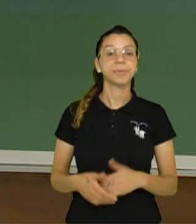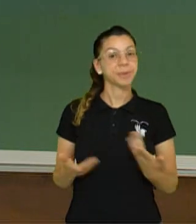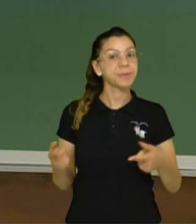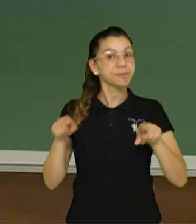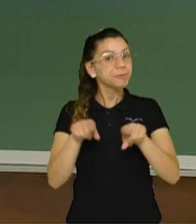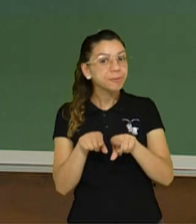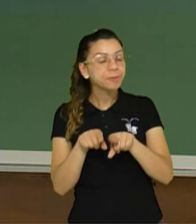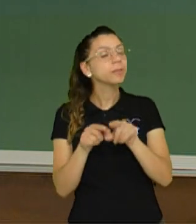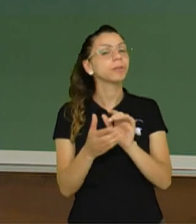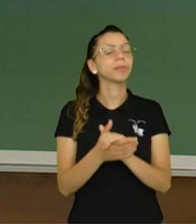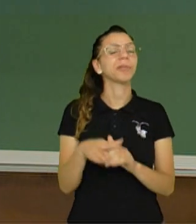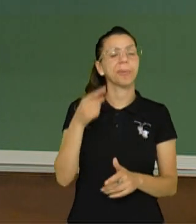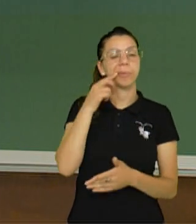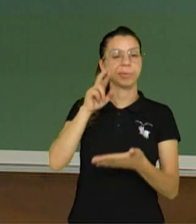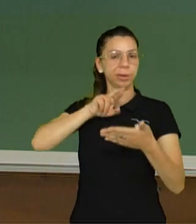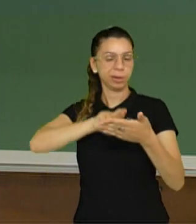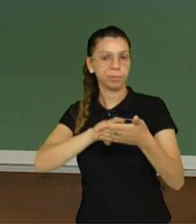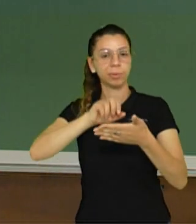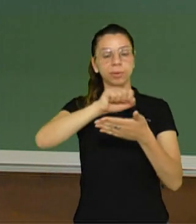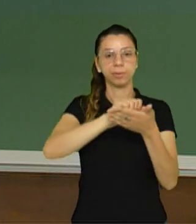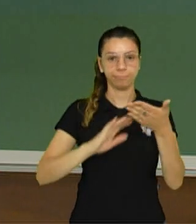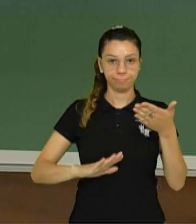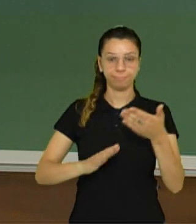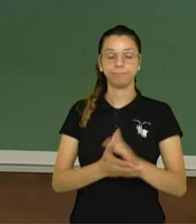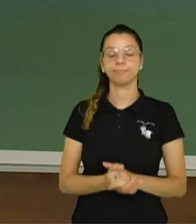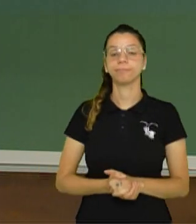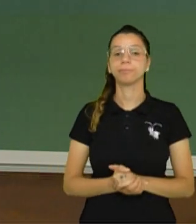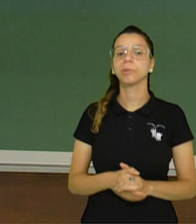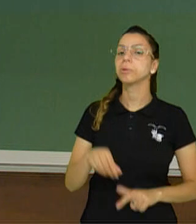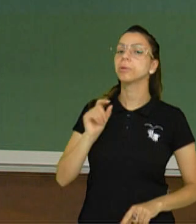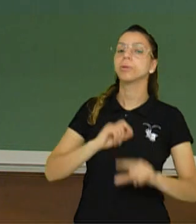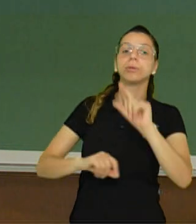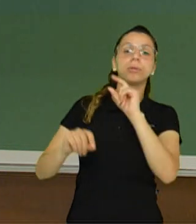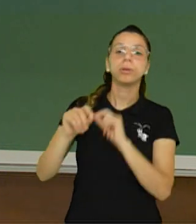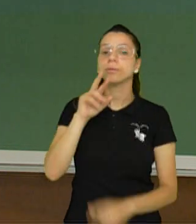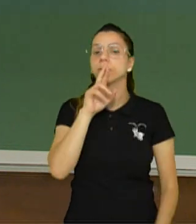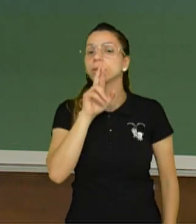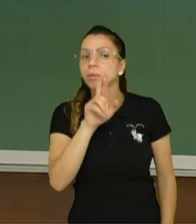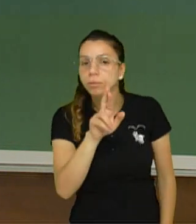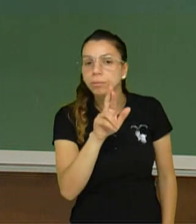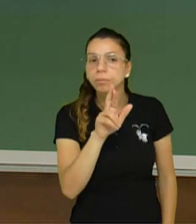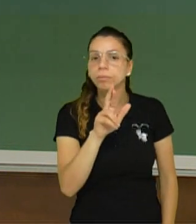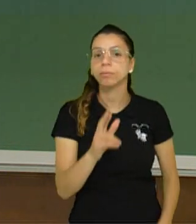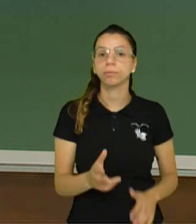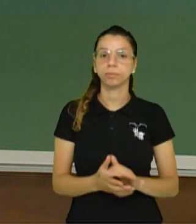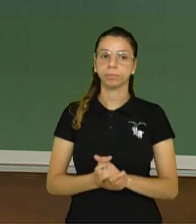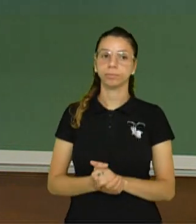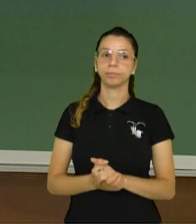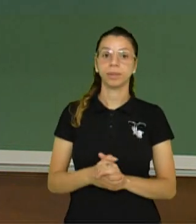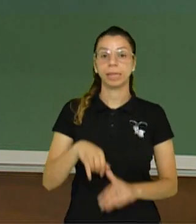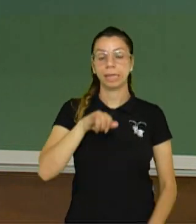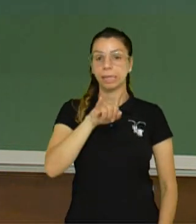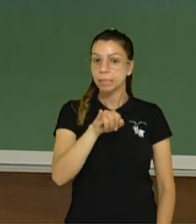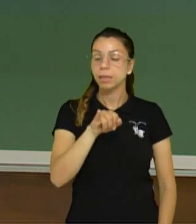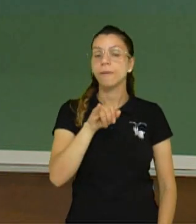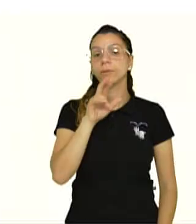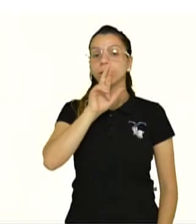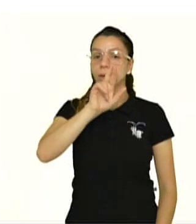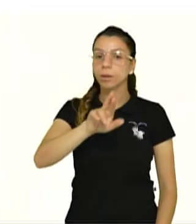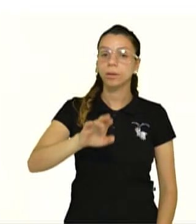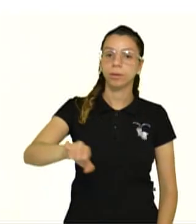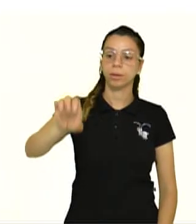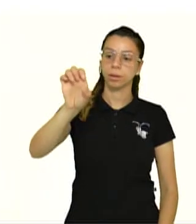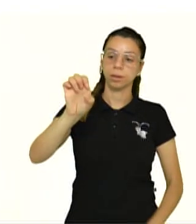Já voltamos. Vamos para a solução desse exercício, então? O que é que será que você marcou? Se você marcou a